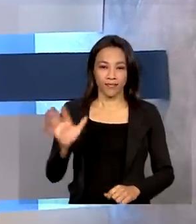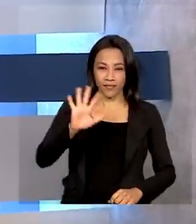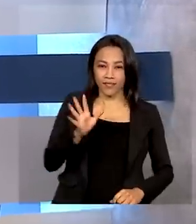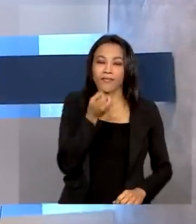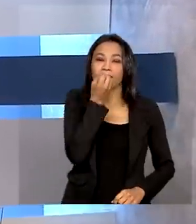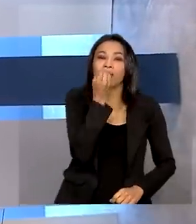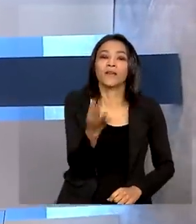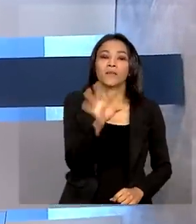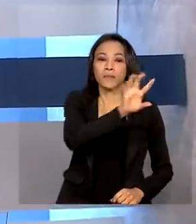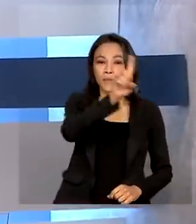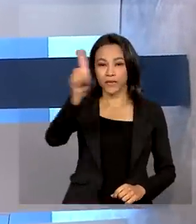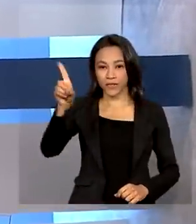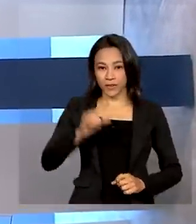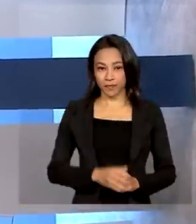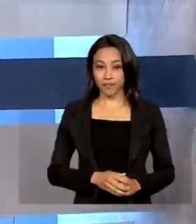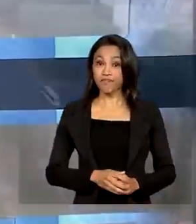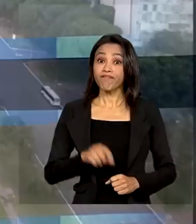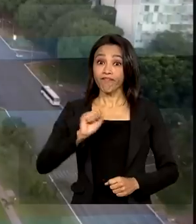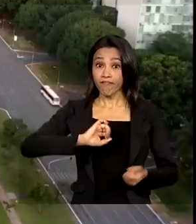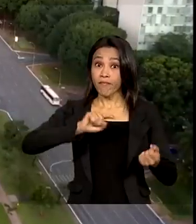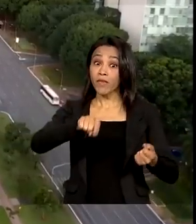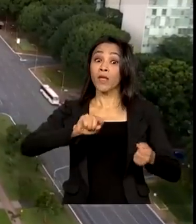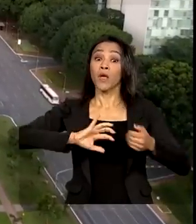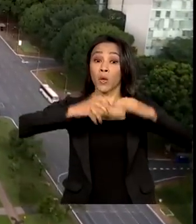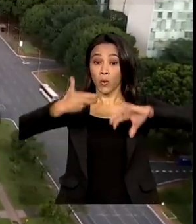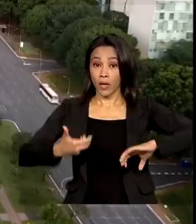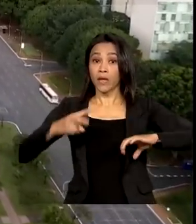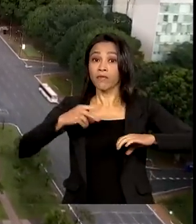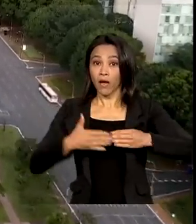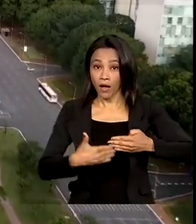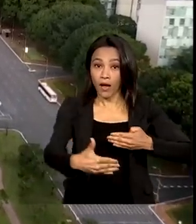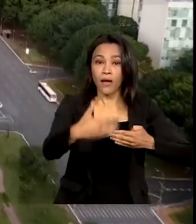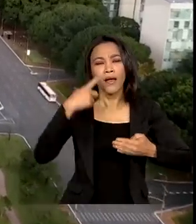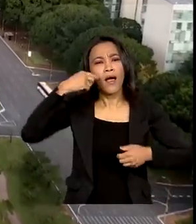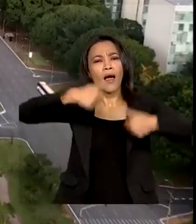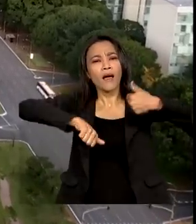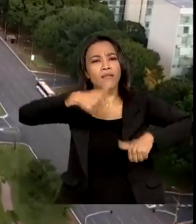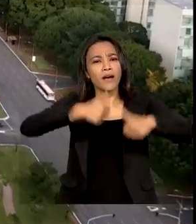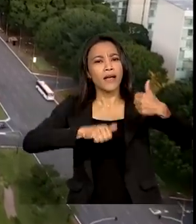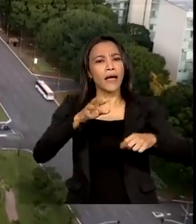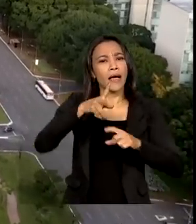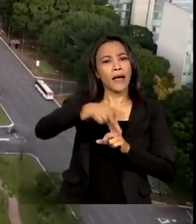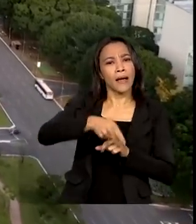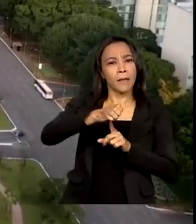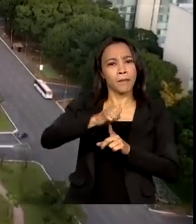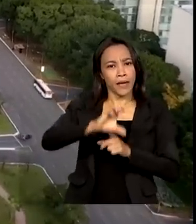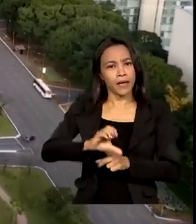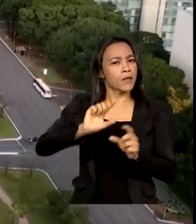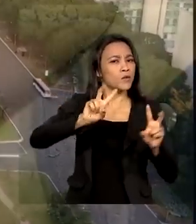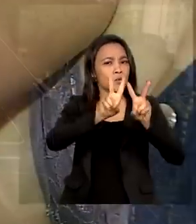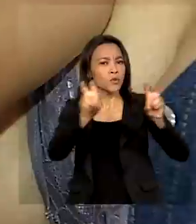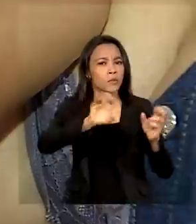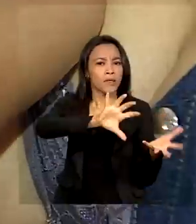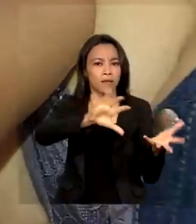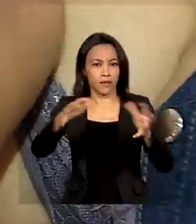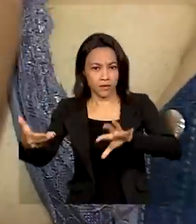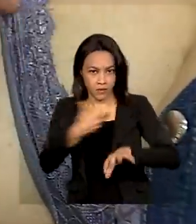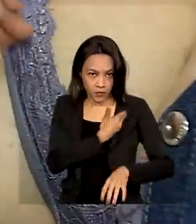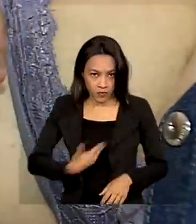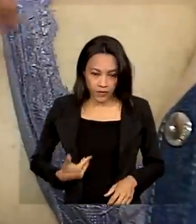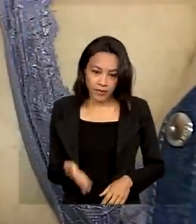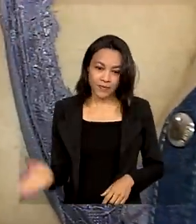Olá, bom dia. Congresso deve analisar PEC da transição nesta semana. Um incentivo